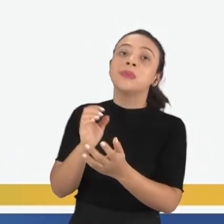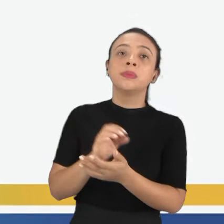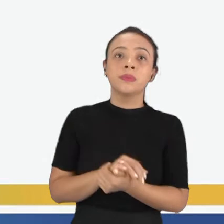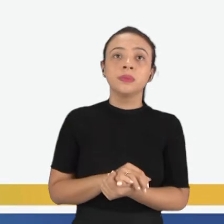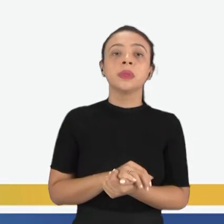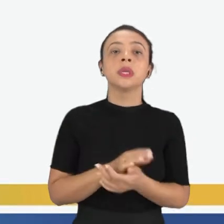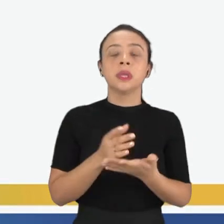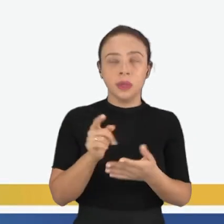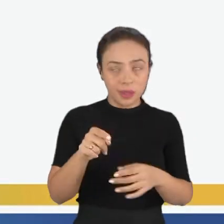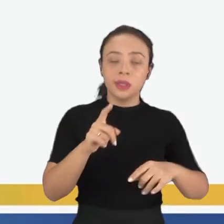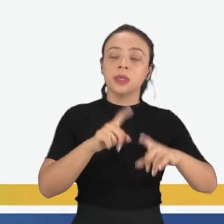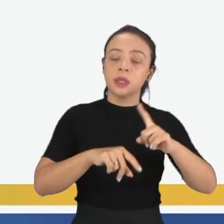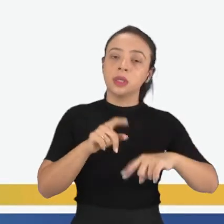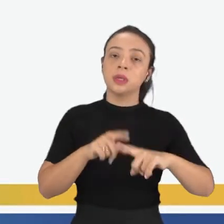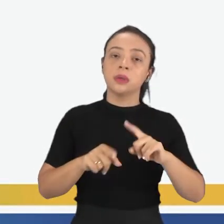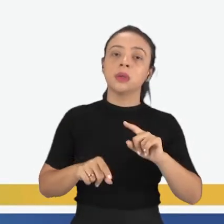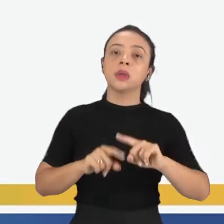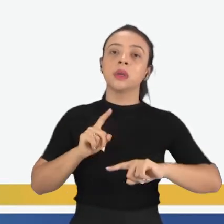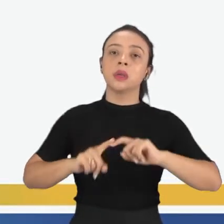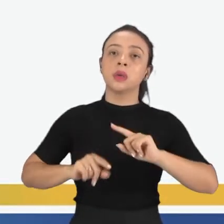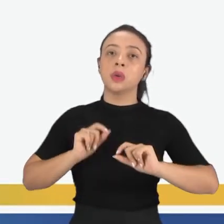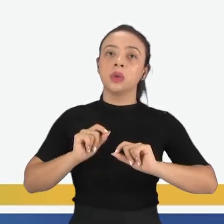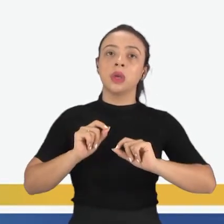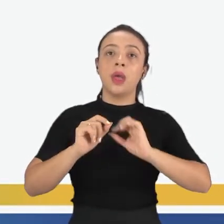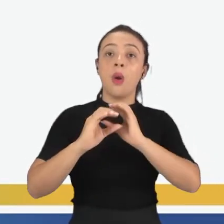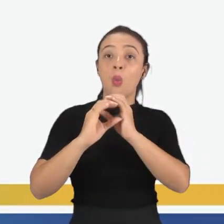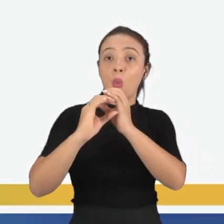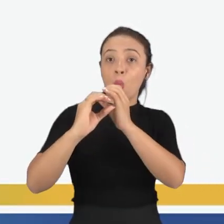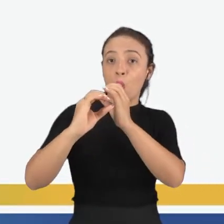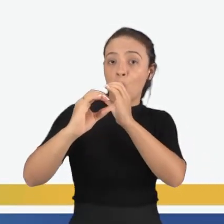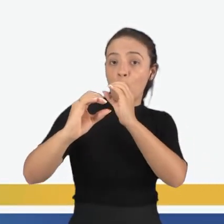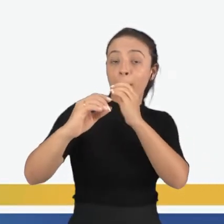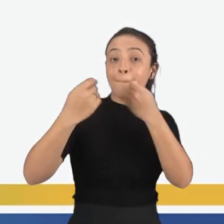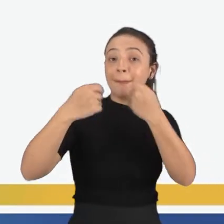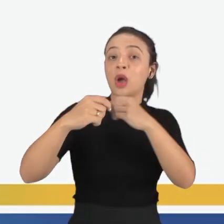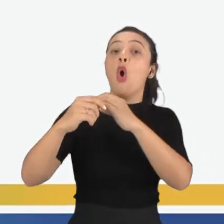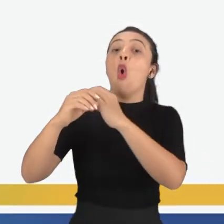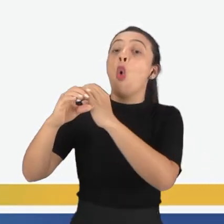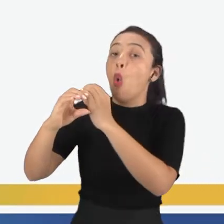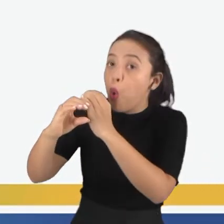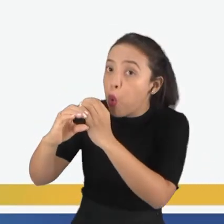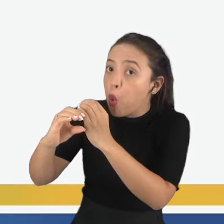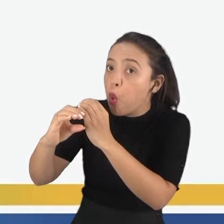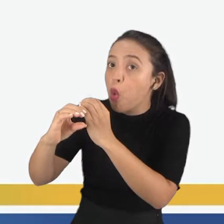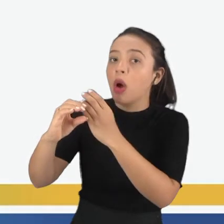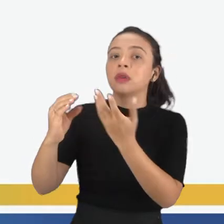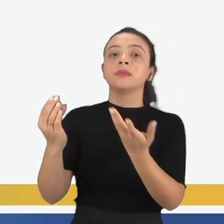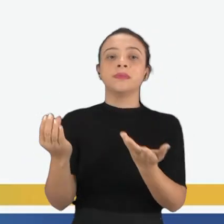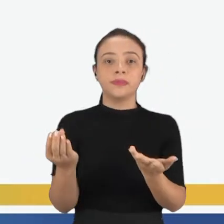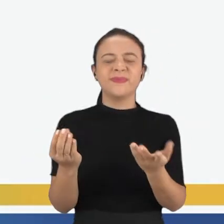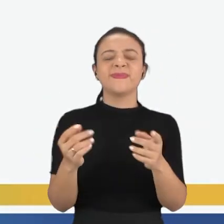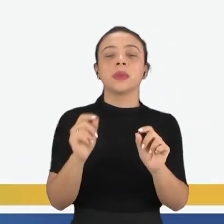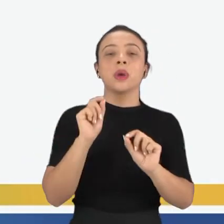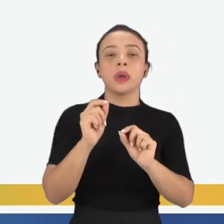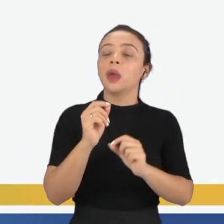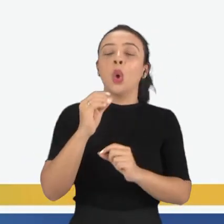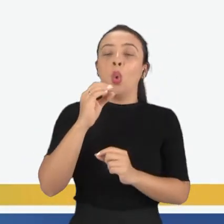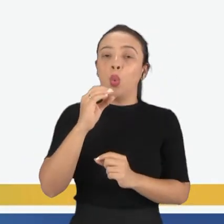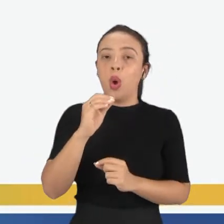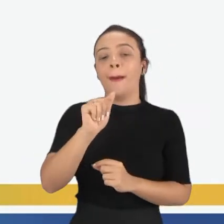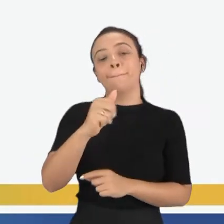os instrumentos de sopro, eles geralmente são um cano, né? Você tem que soprar naquele cano. E eles são o quê? São